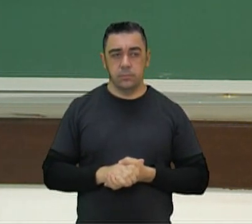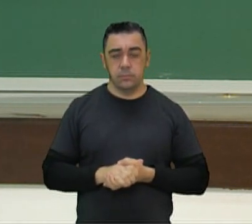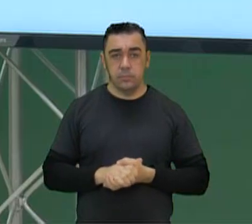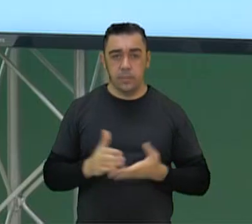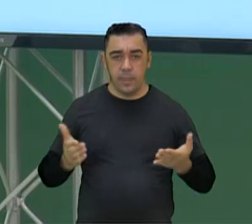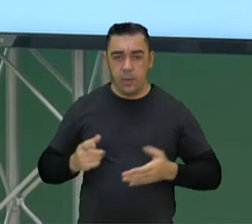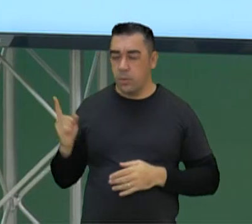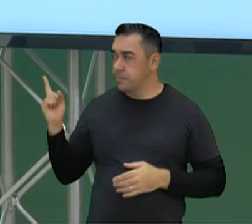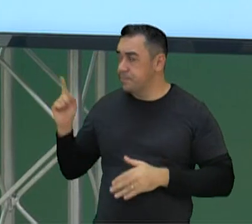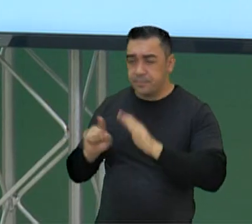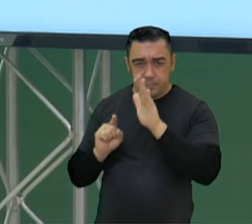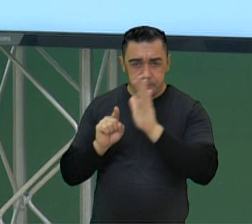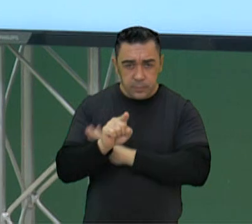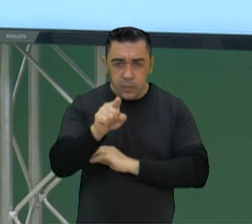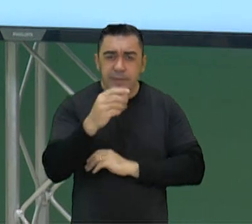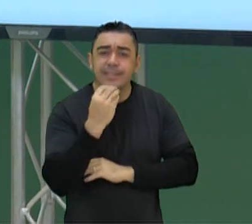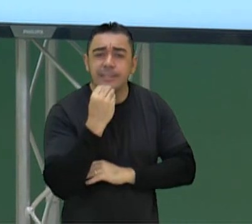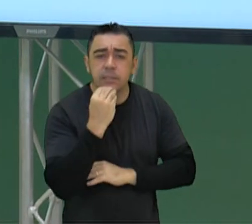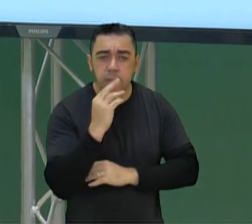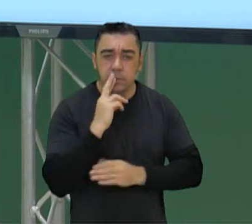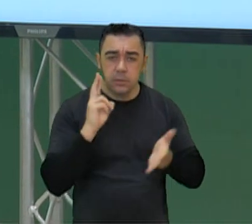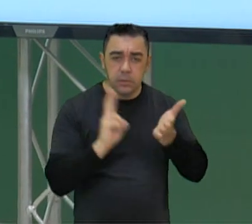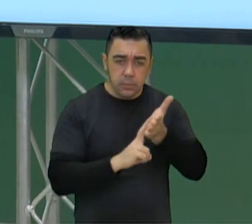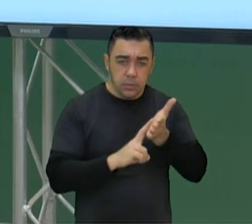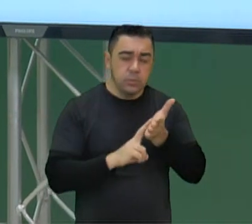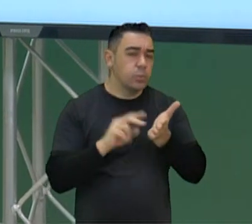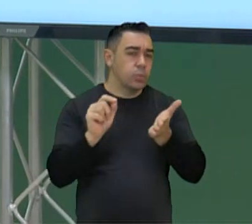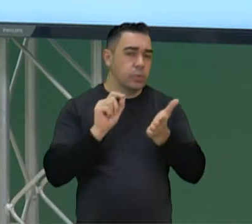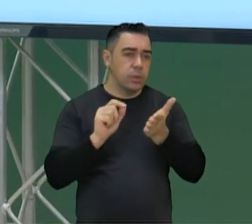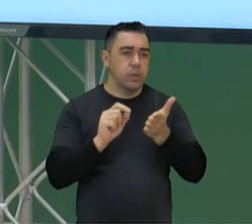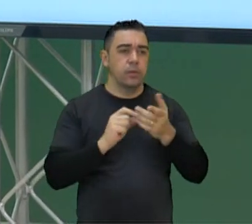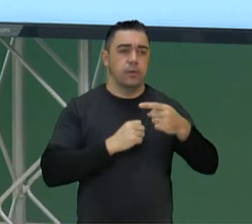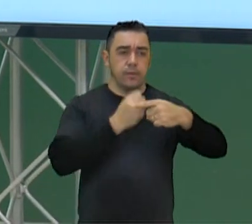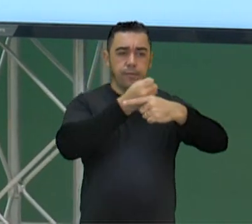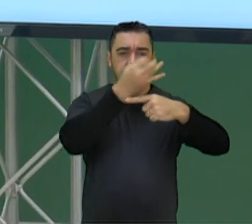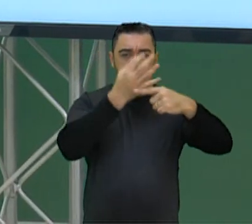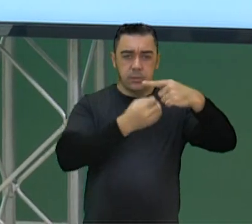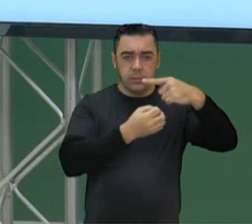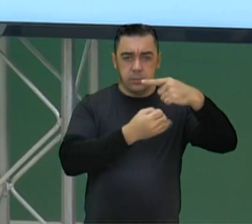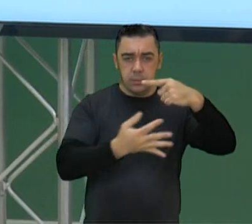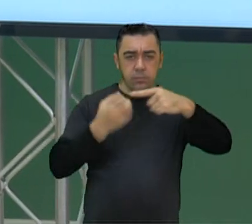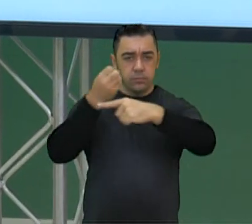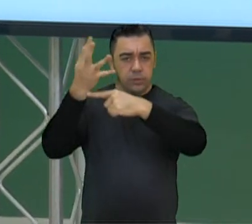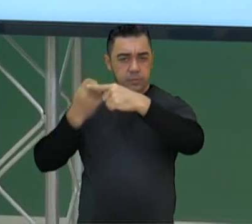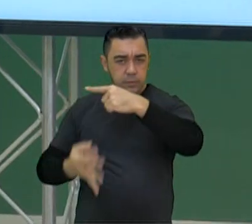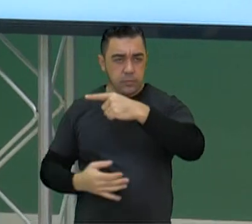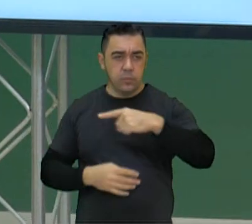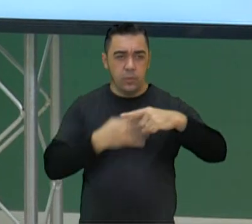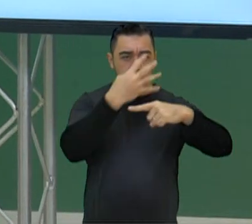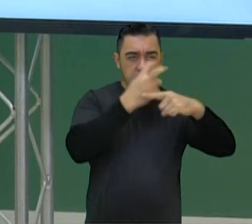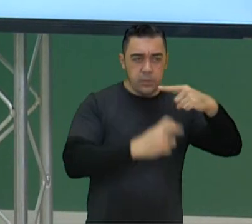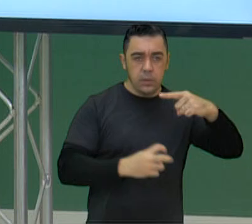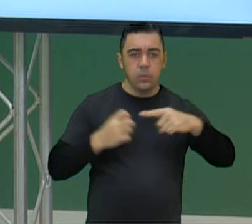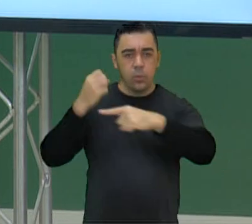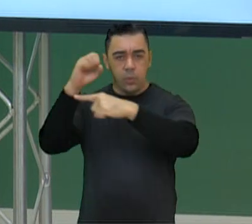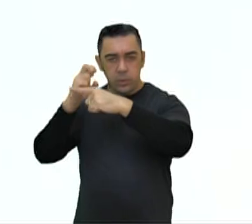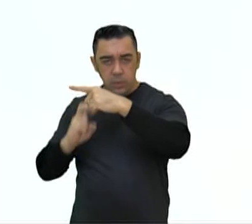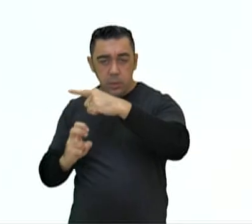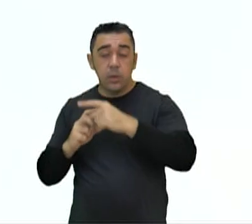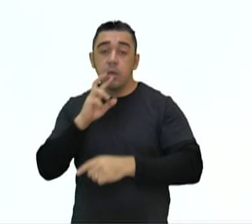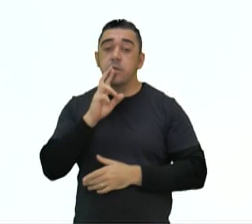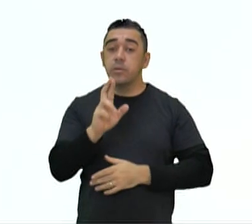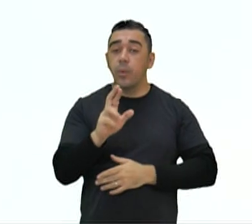Neste quiz, tente resolver a fração. Marque o resultado na reta e o resultado